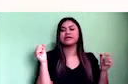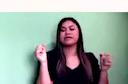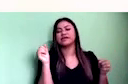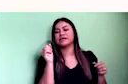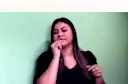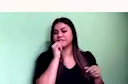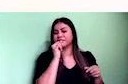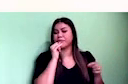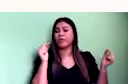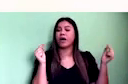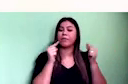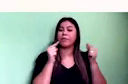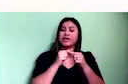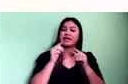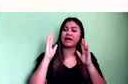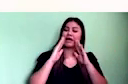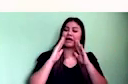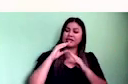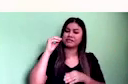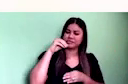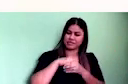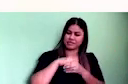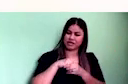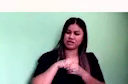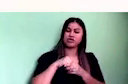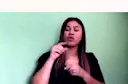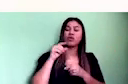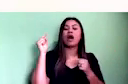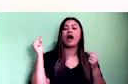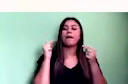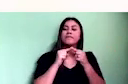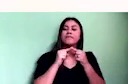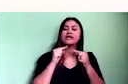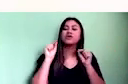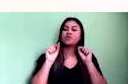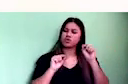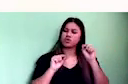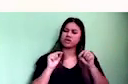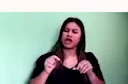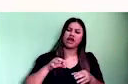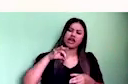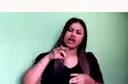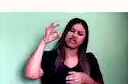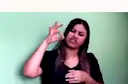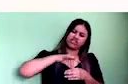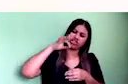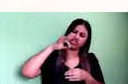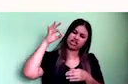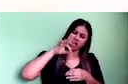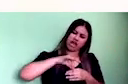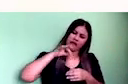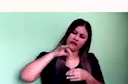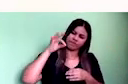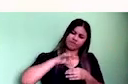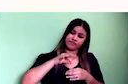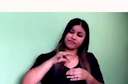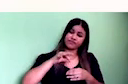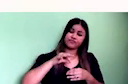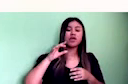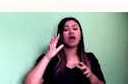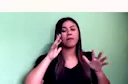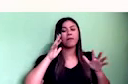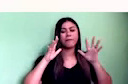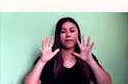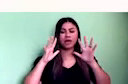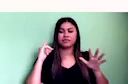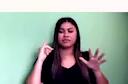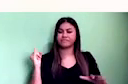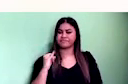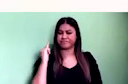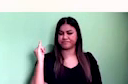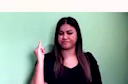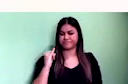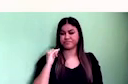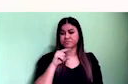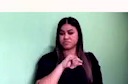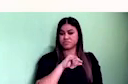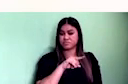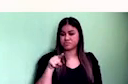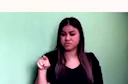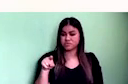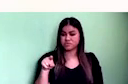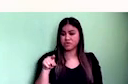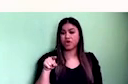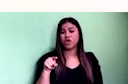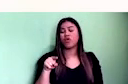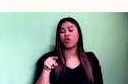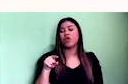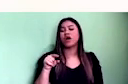eu trouxe para vocês na forma de chá. Tá? E algumas considerações importantes. Quem já fez uso de algum chá que eu vou falar aqui, pode ser que não